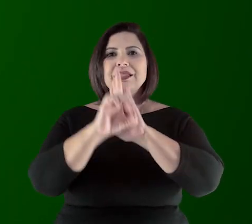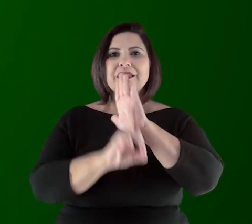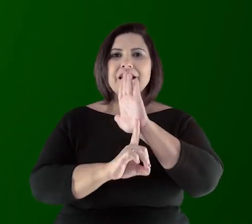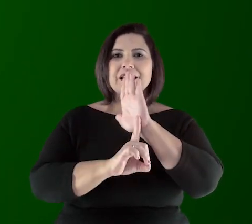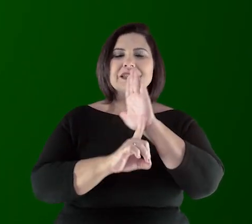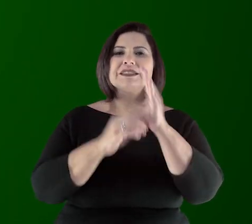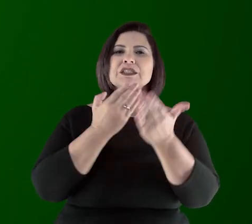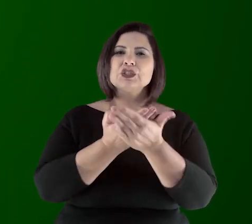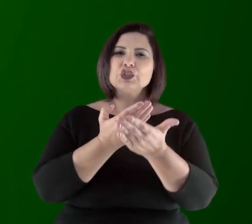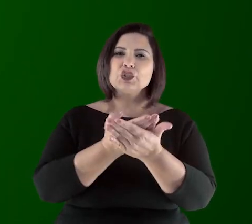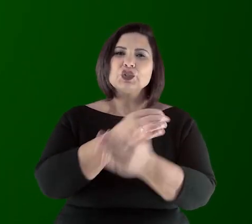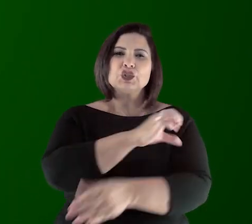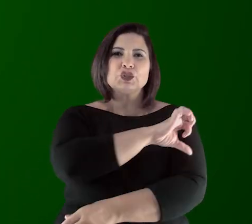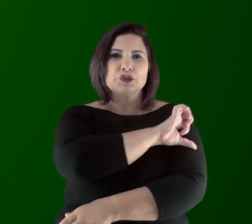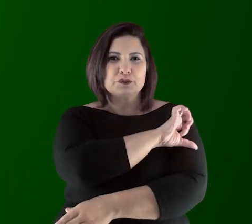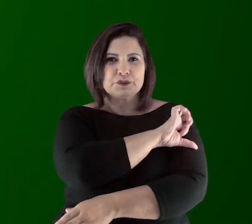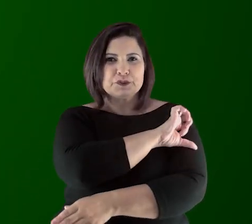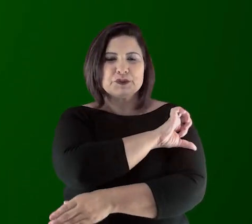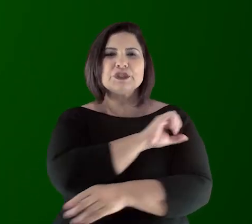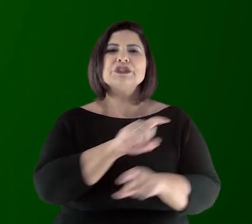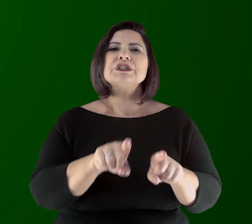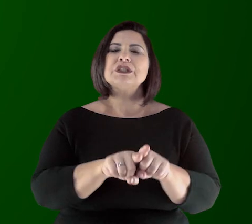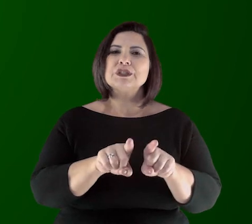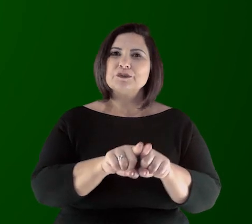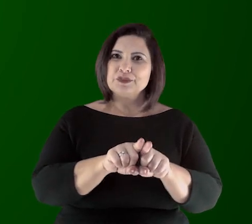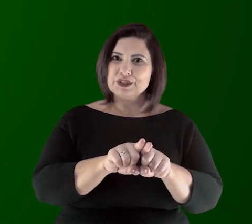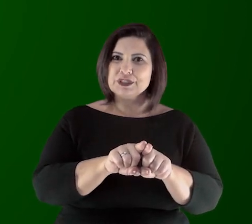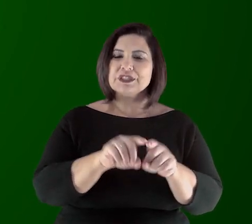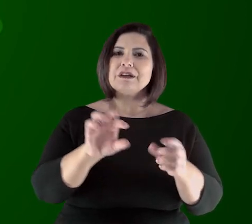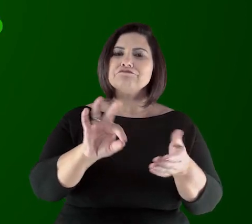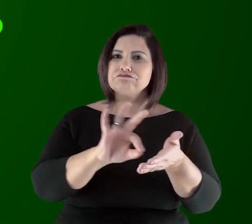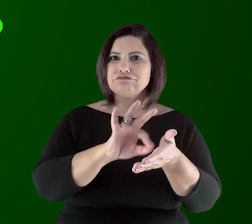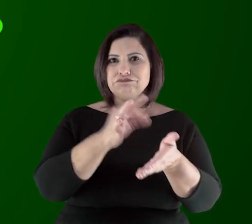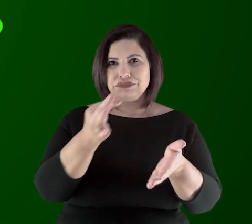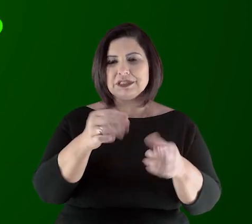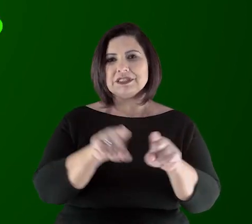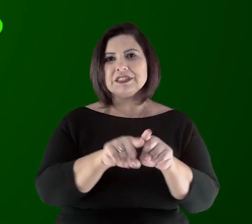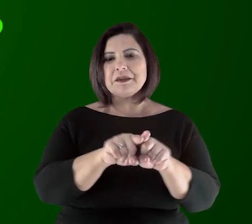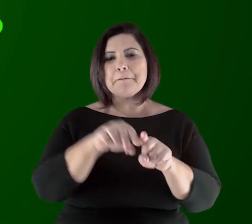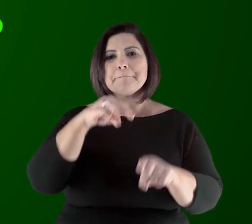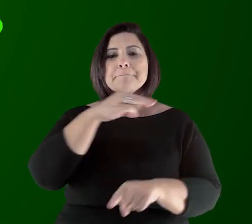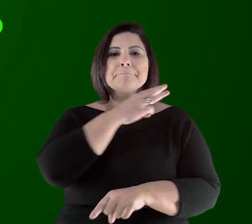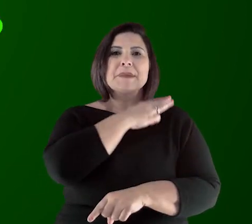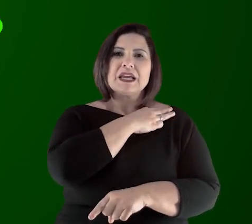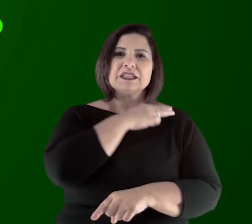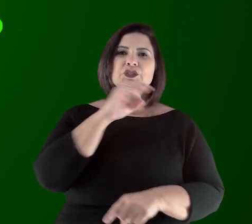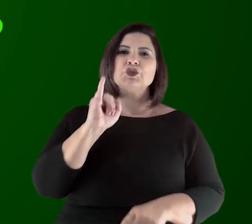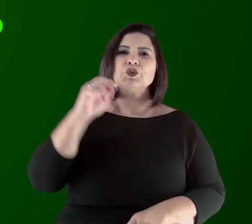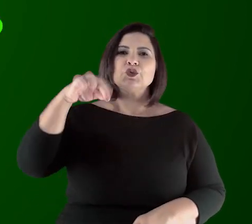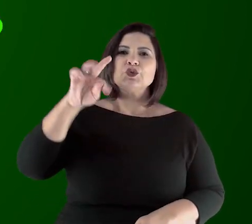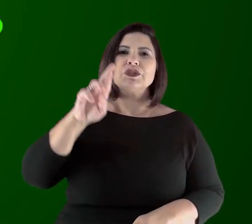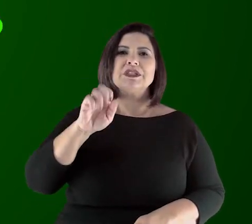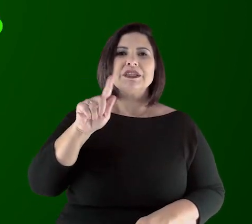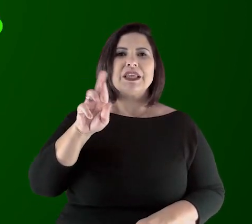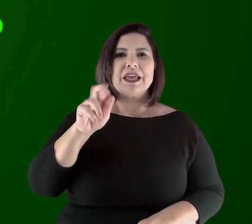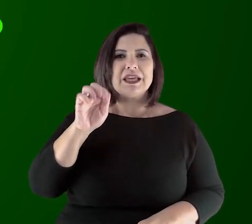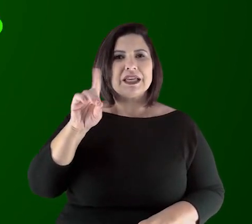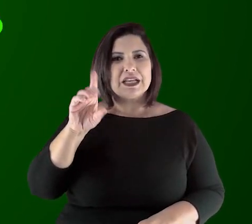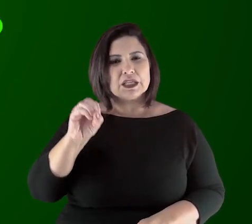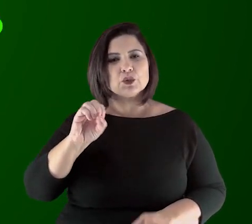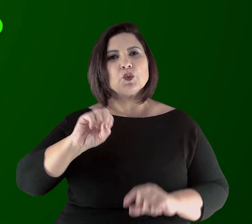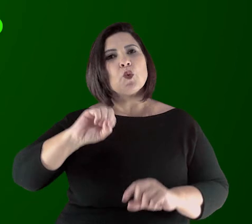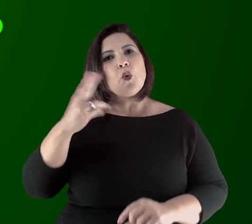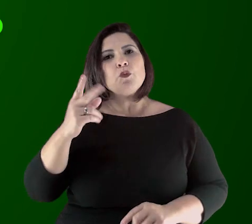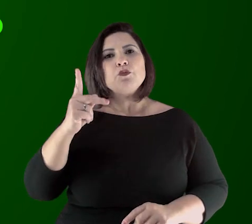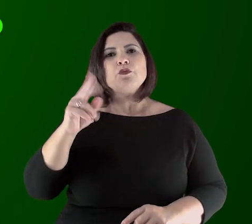histórico escolar ou a declaração da escola pública que comprove que você fez o ensino fundamental para aqueles